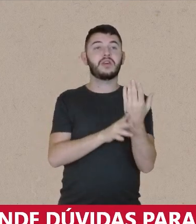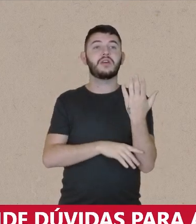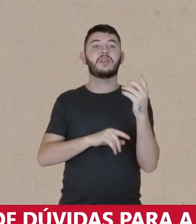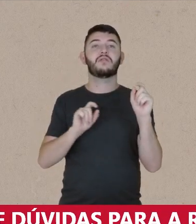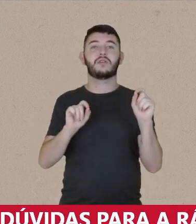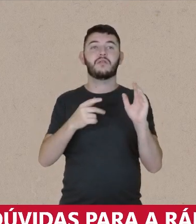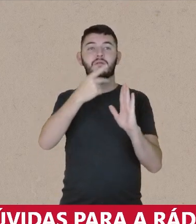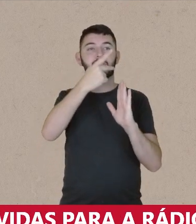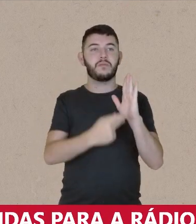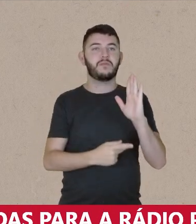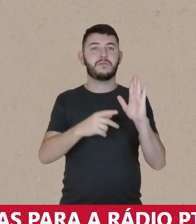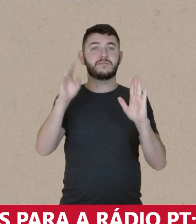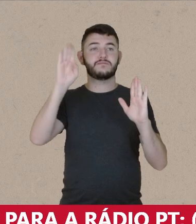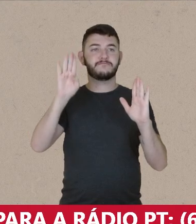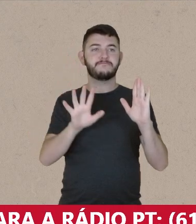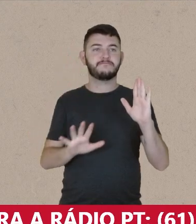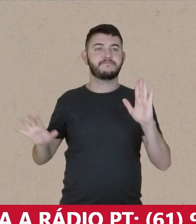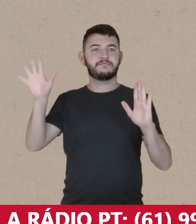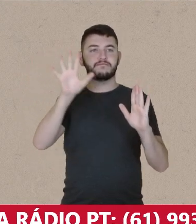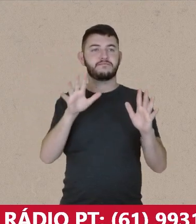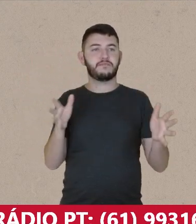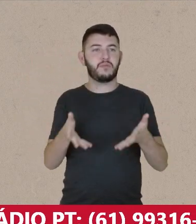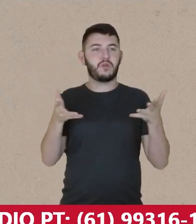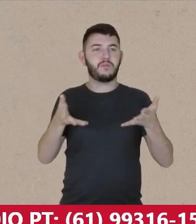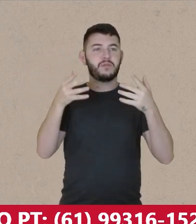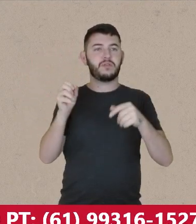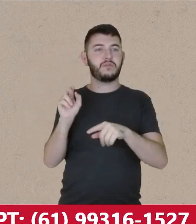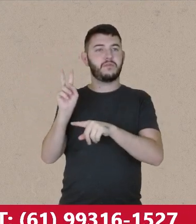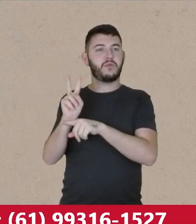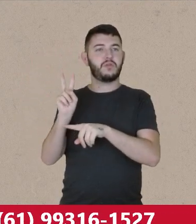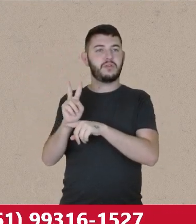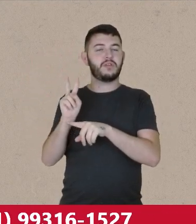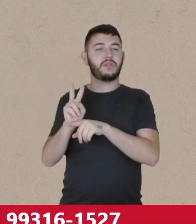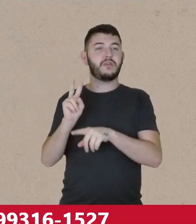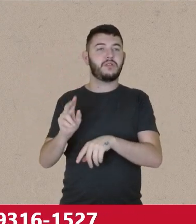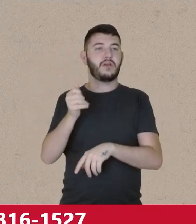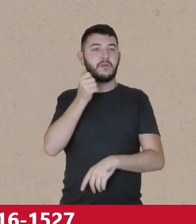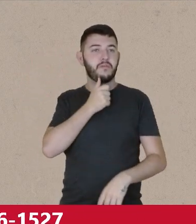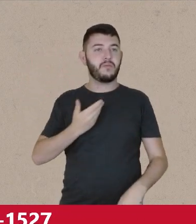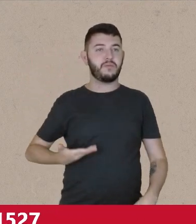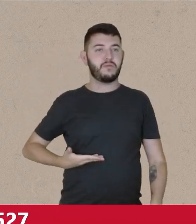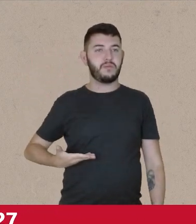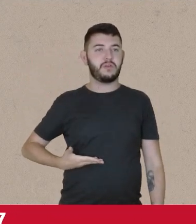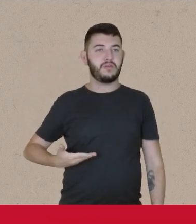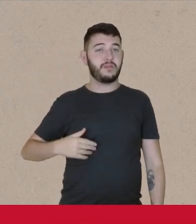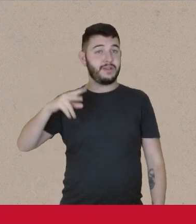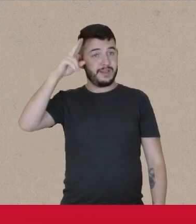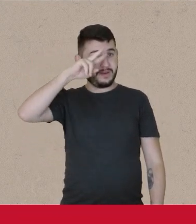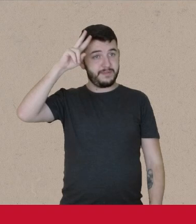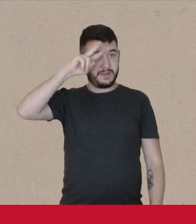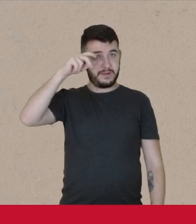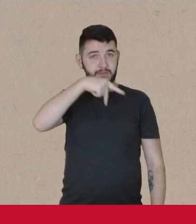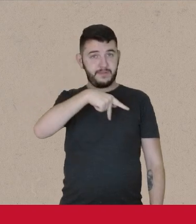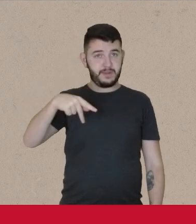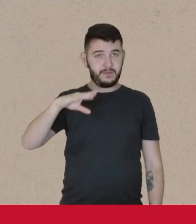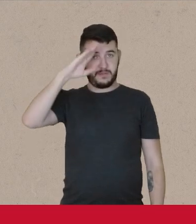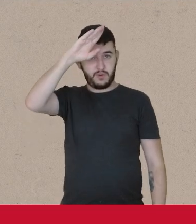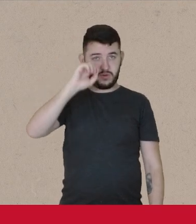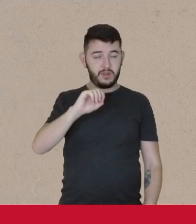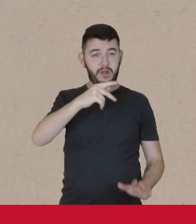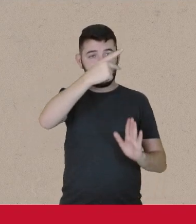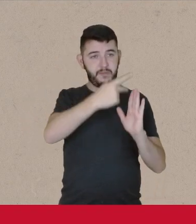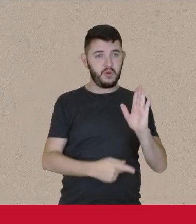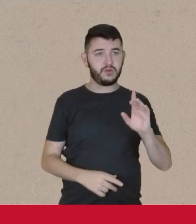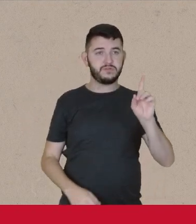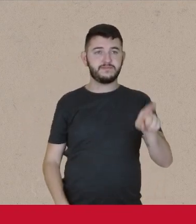o Programa Nacional de Promoção e Proteção Menstrual. Lembrando que o presidente Bolsonaro vetou parte do projeto